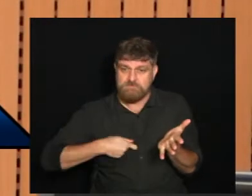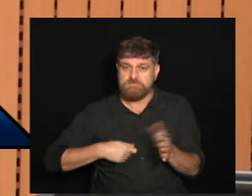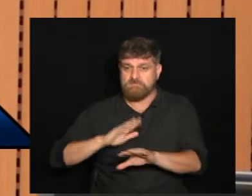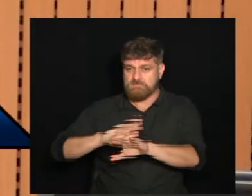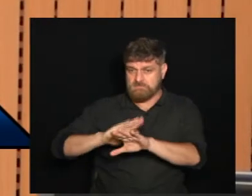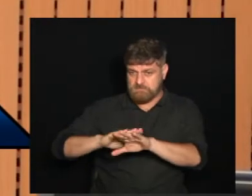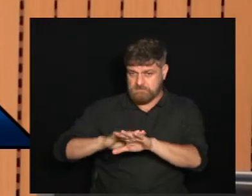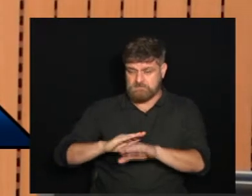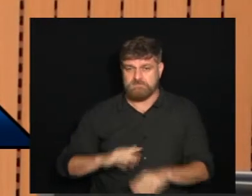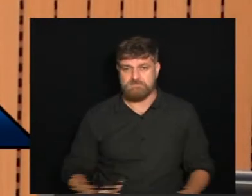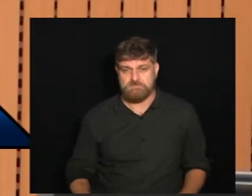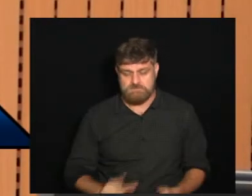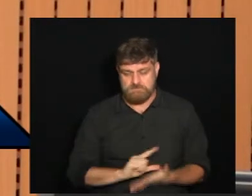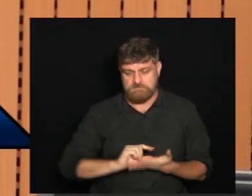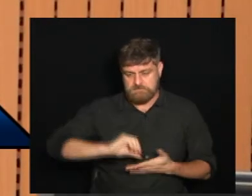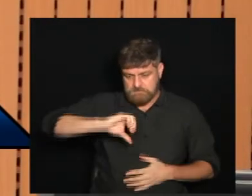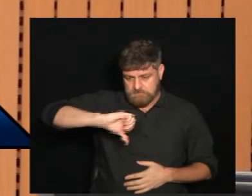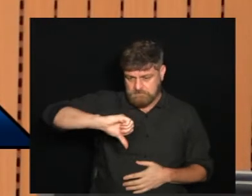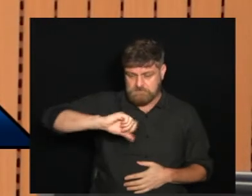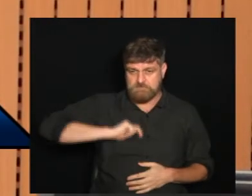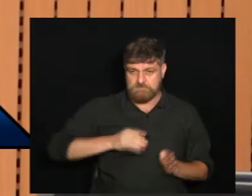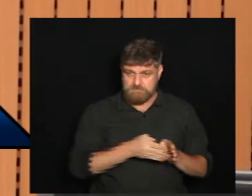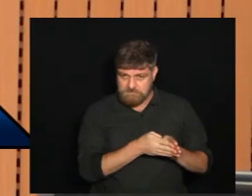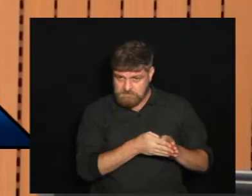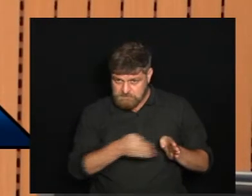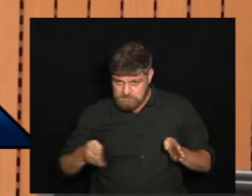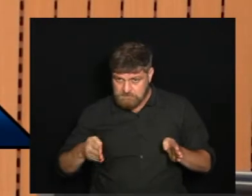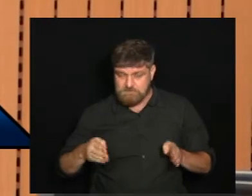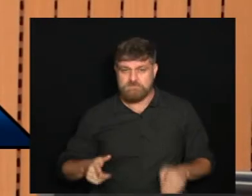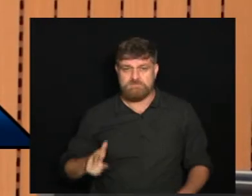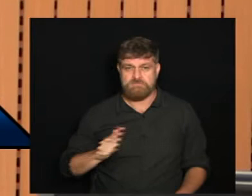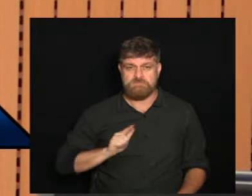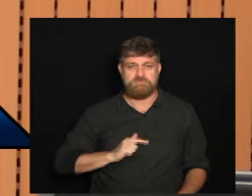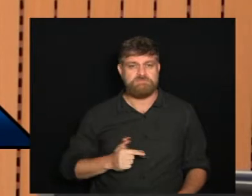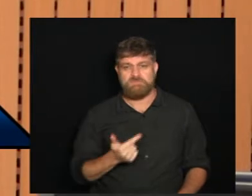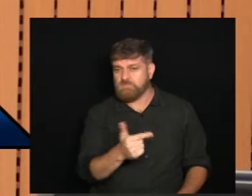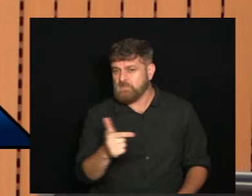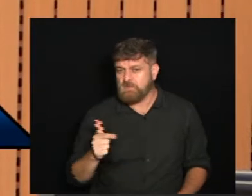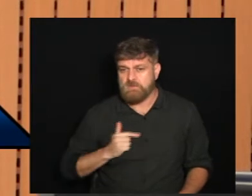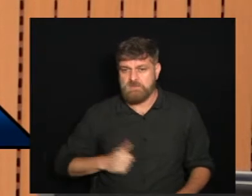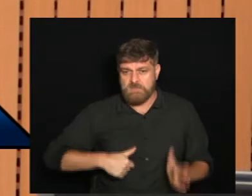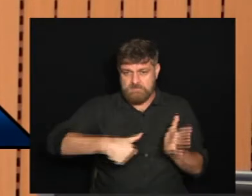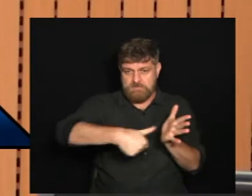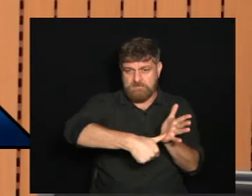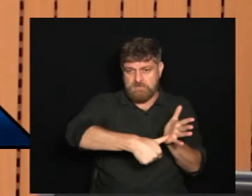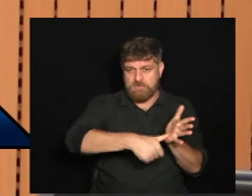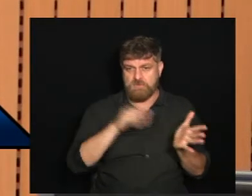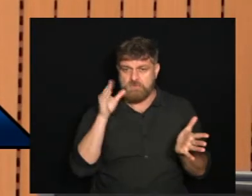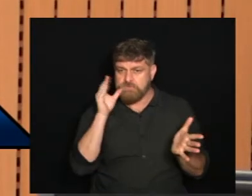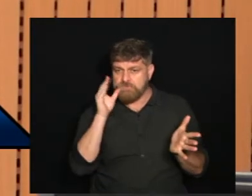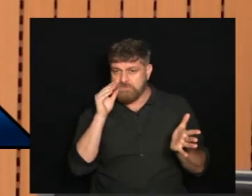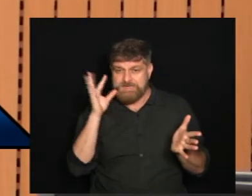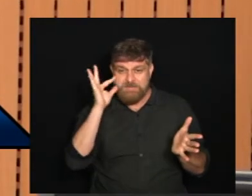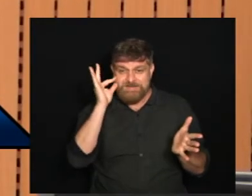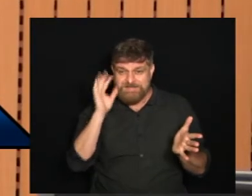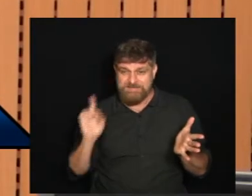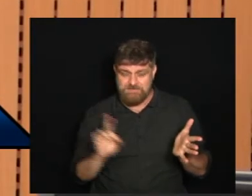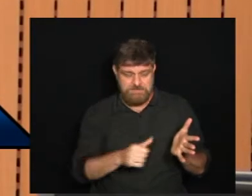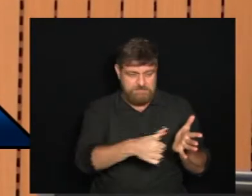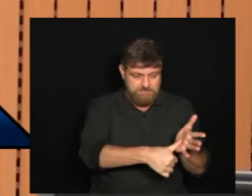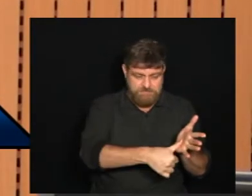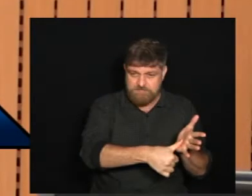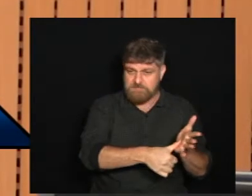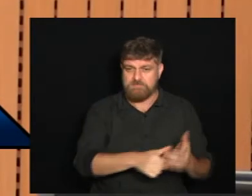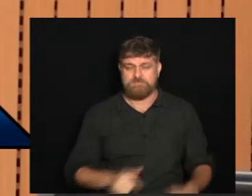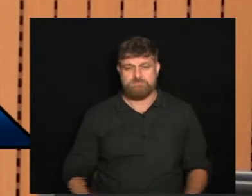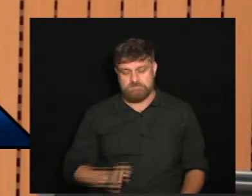atos praticados. Artigo 9º. Durante o período de que trata esse ato, não haverá registro de pontos dos servidores da Câmara Municipal de Campinas. Artigo